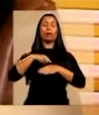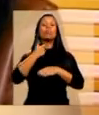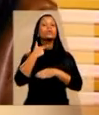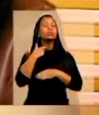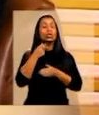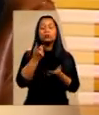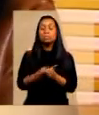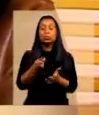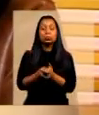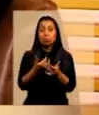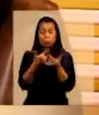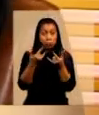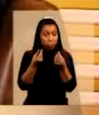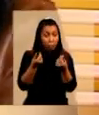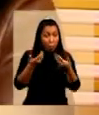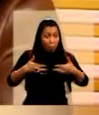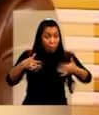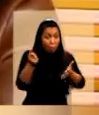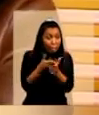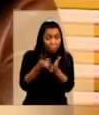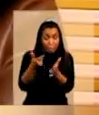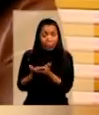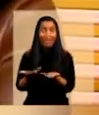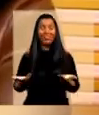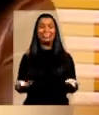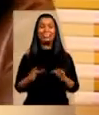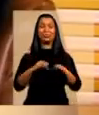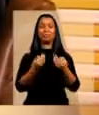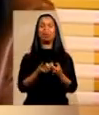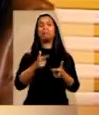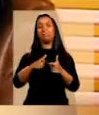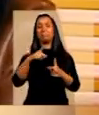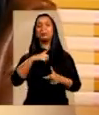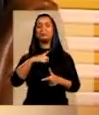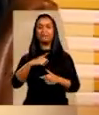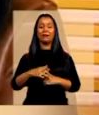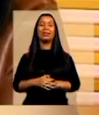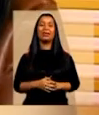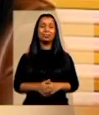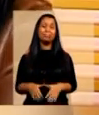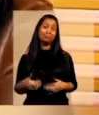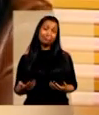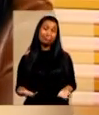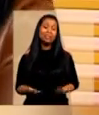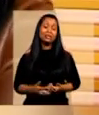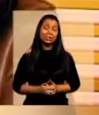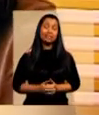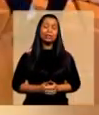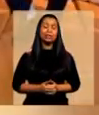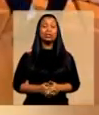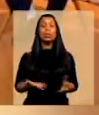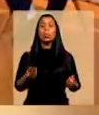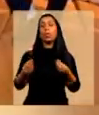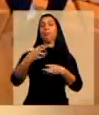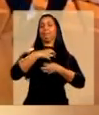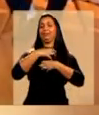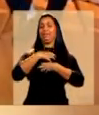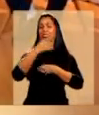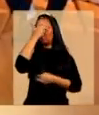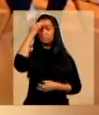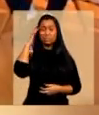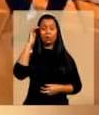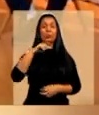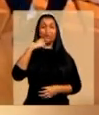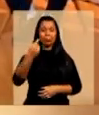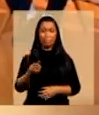aquela compulsão que você se endivida e aí acaba com a estrutura familiar, com... Né, Como que a pessoa muita... se sente,